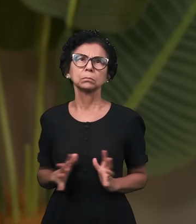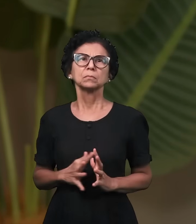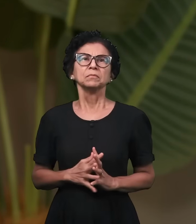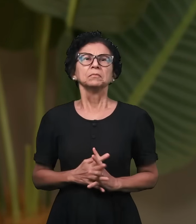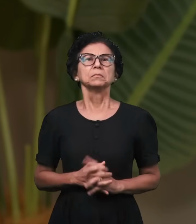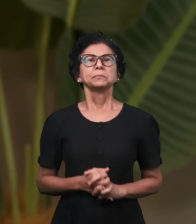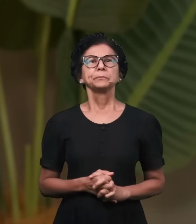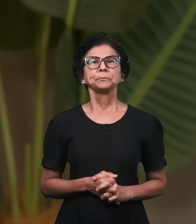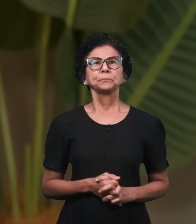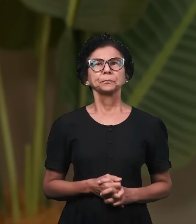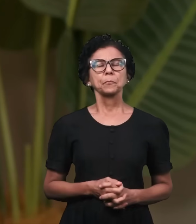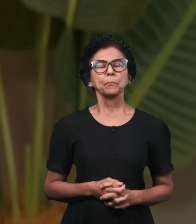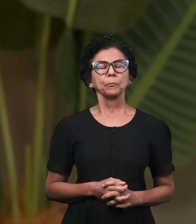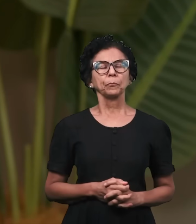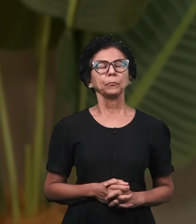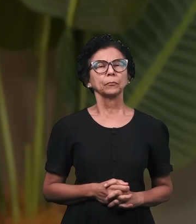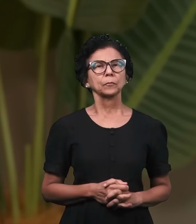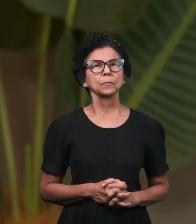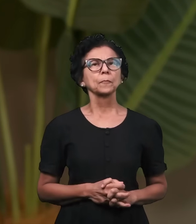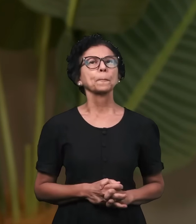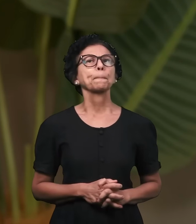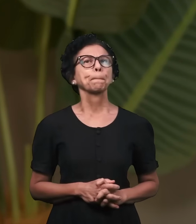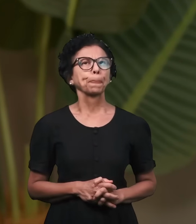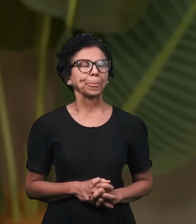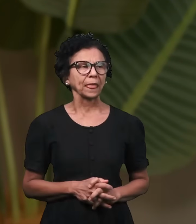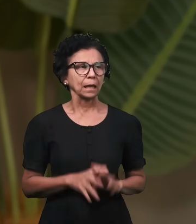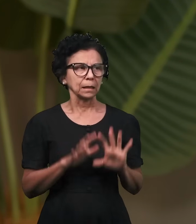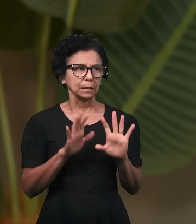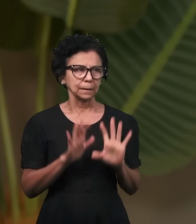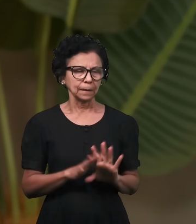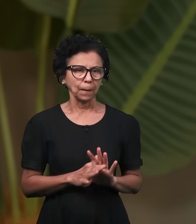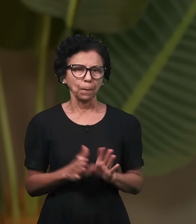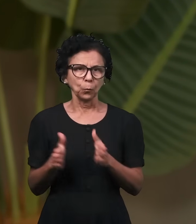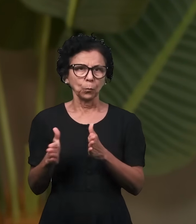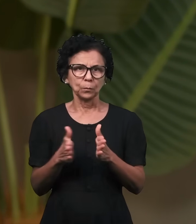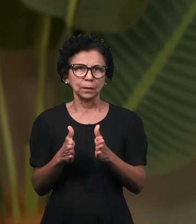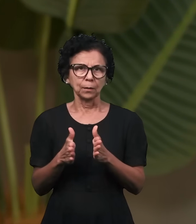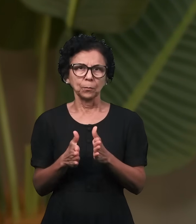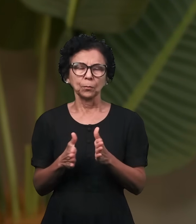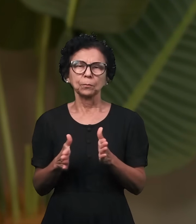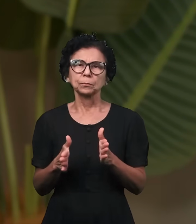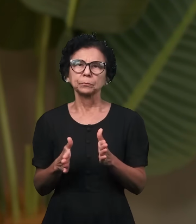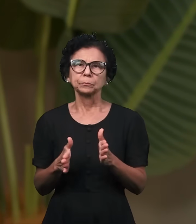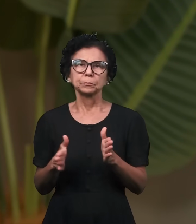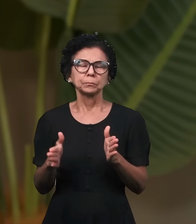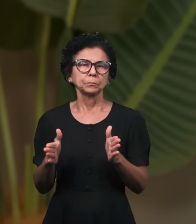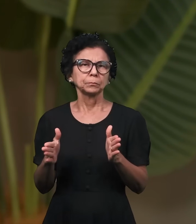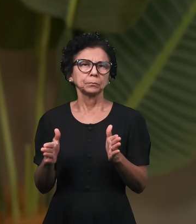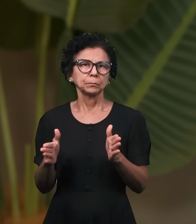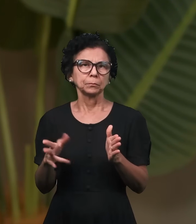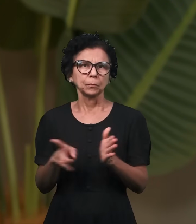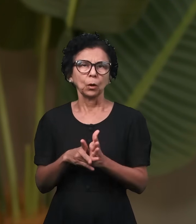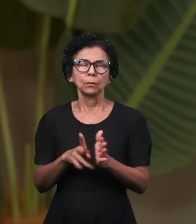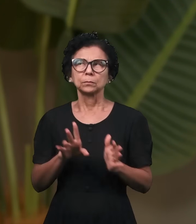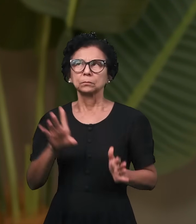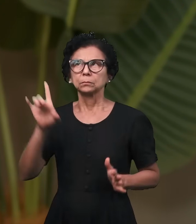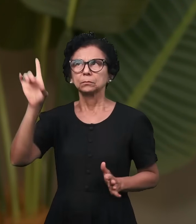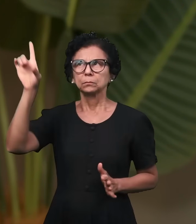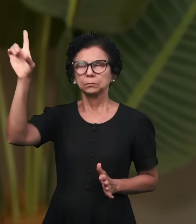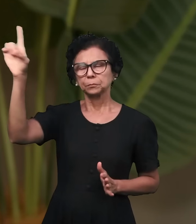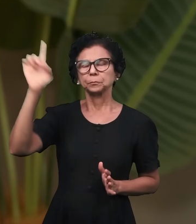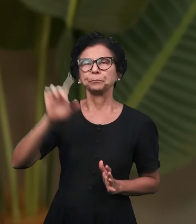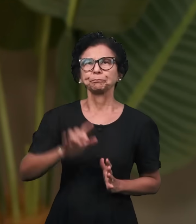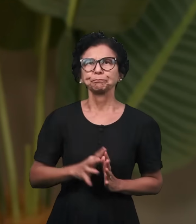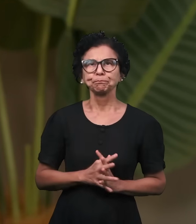isso, sobre a estação própria. Mas antes, você fazia essa separação, essa diferença